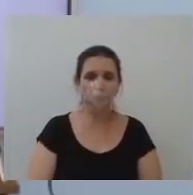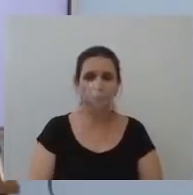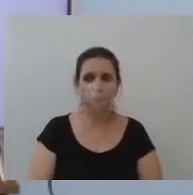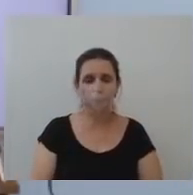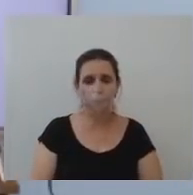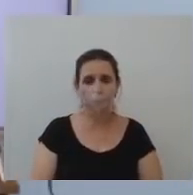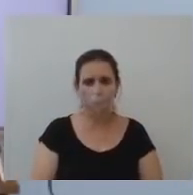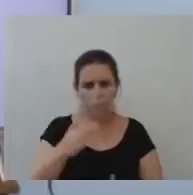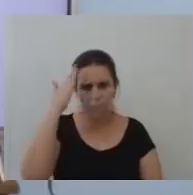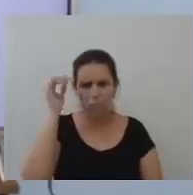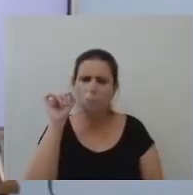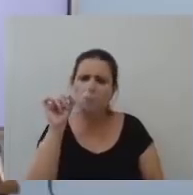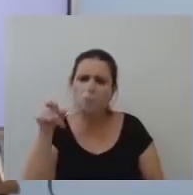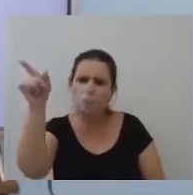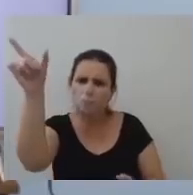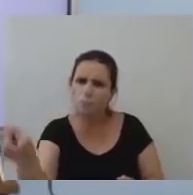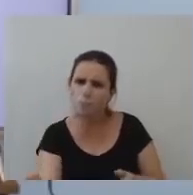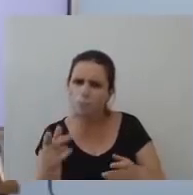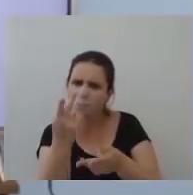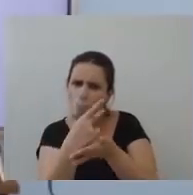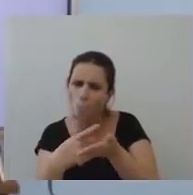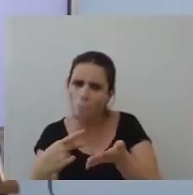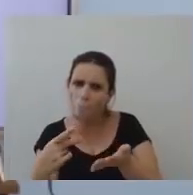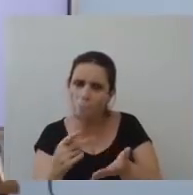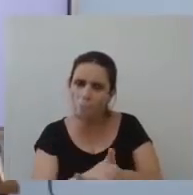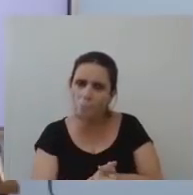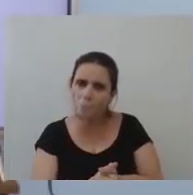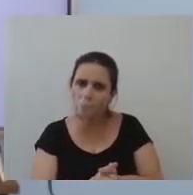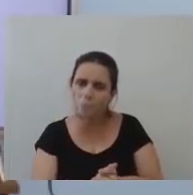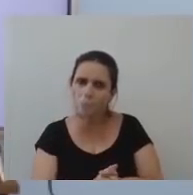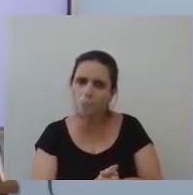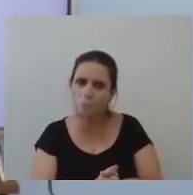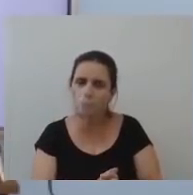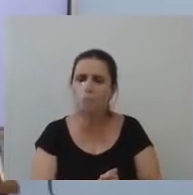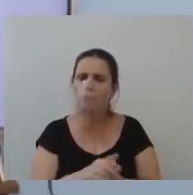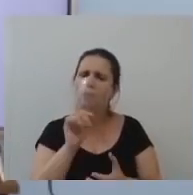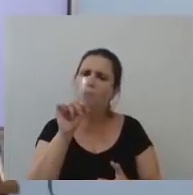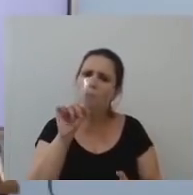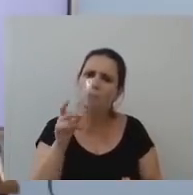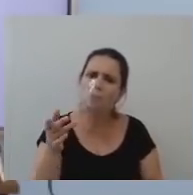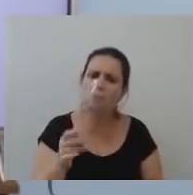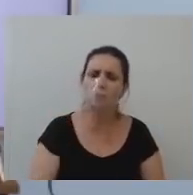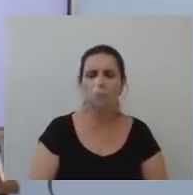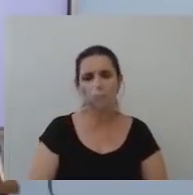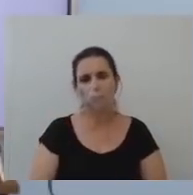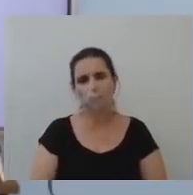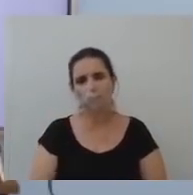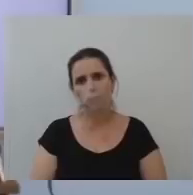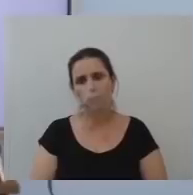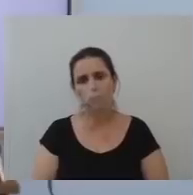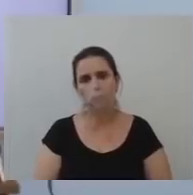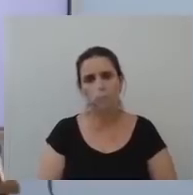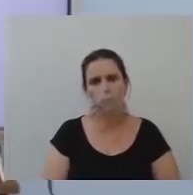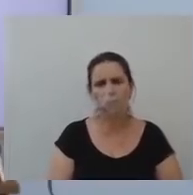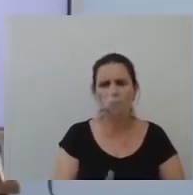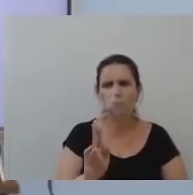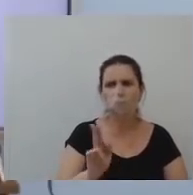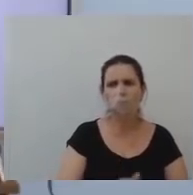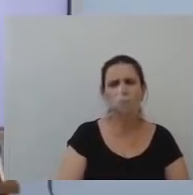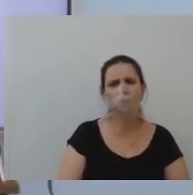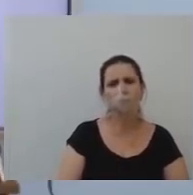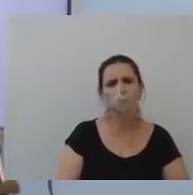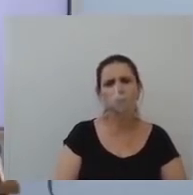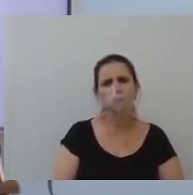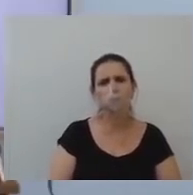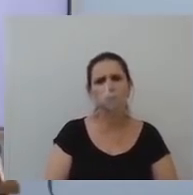Alguém sabe me dizer o que é isto? Oi, Nara, exatamente. Isso aí eu não sei nem o nome dele, mas